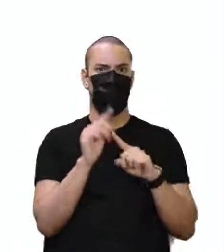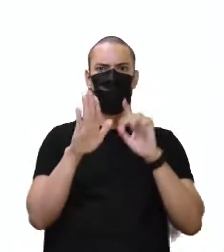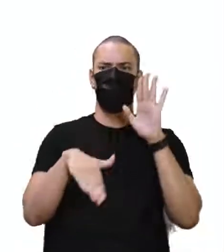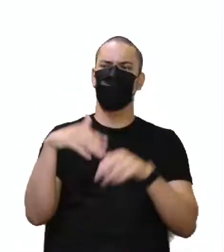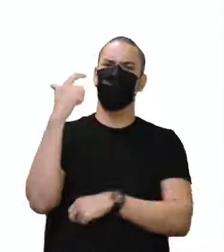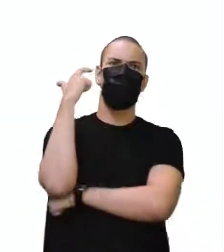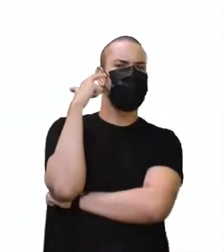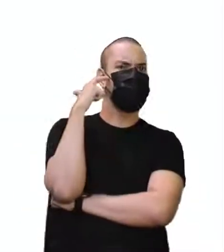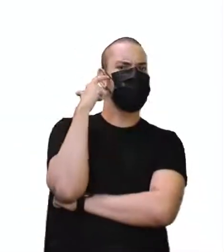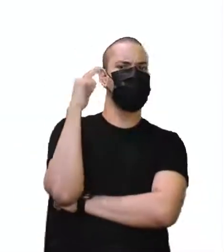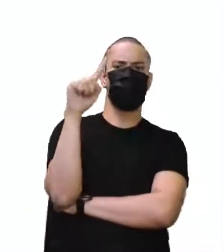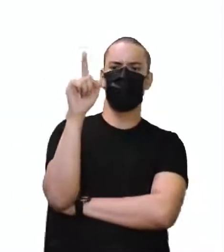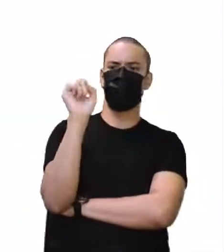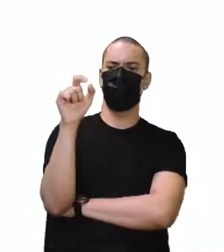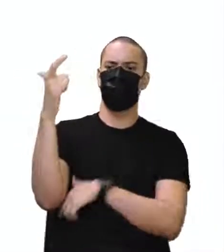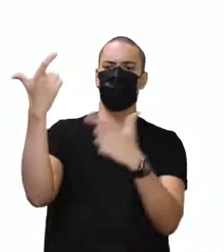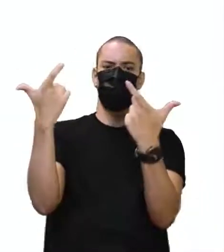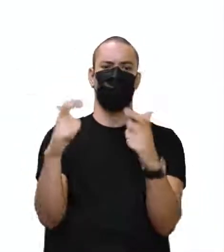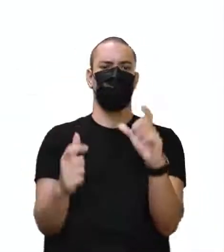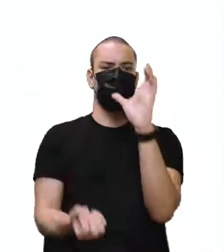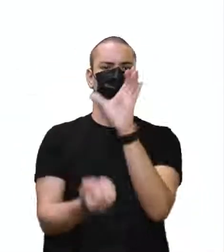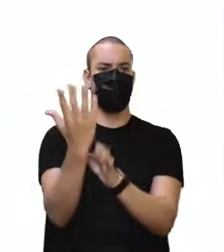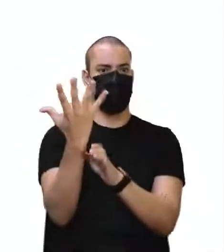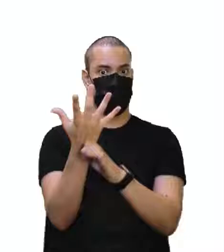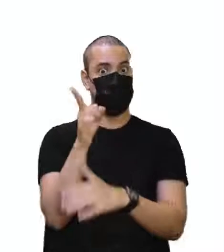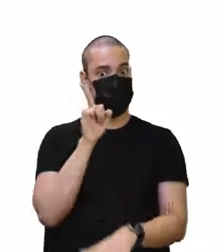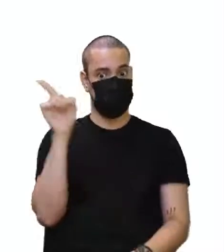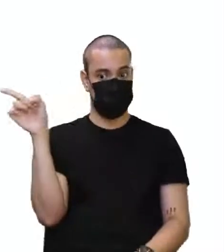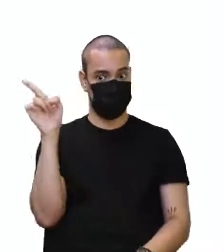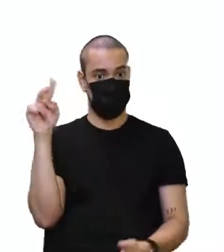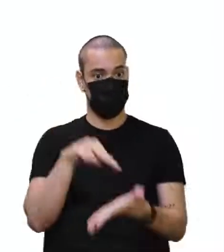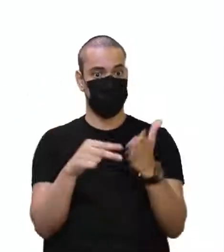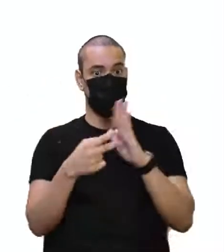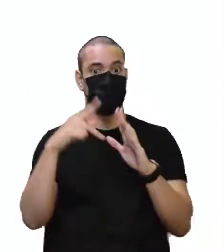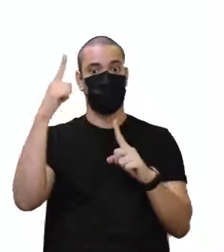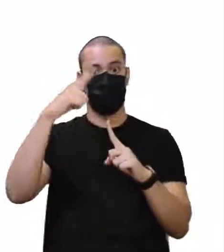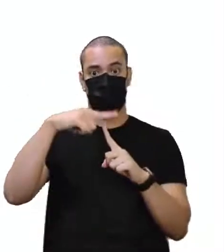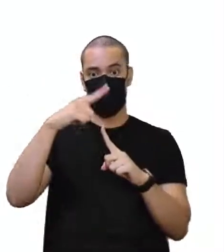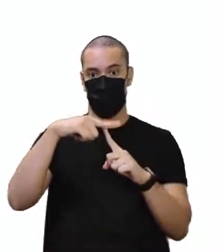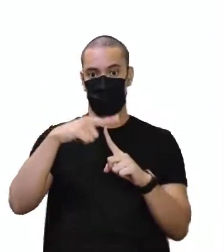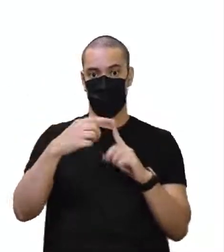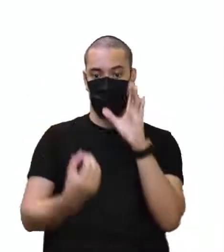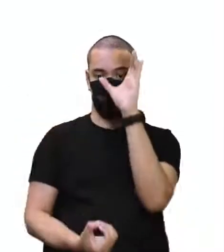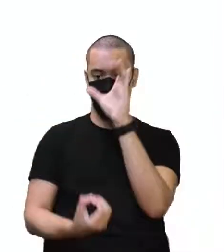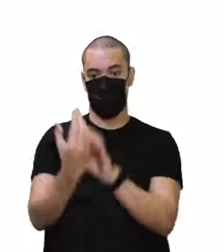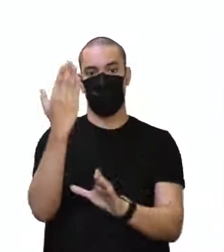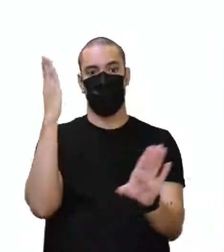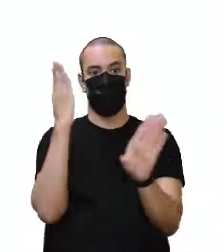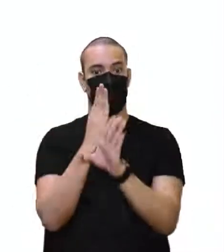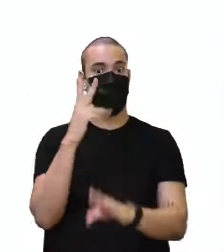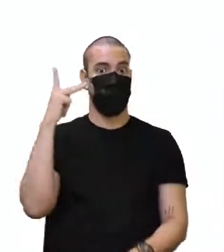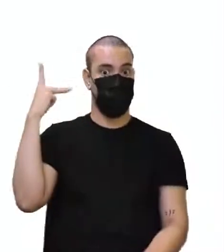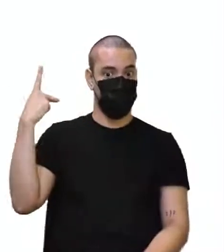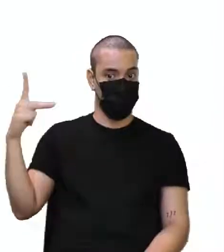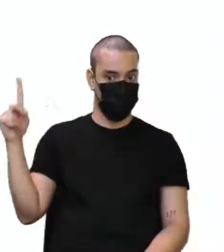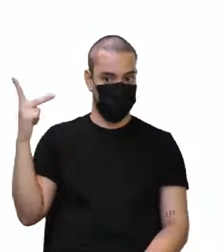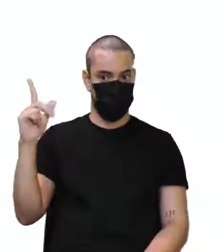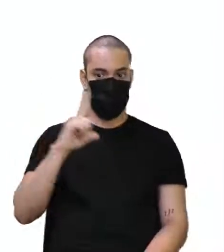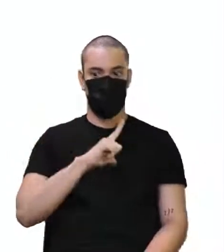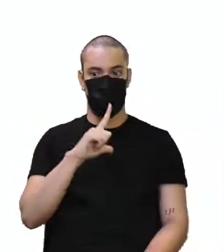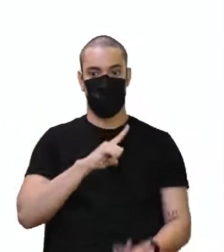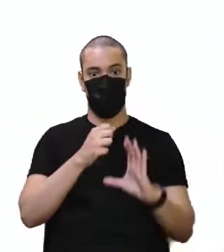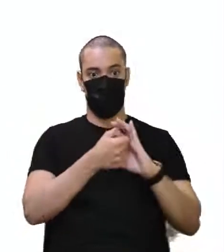olha, mas de onde que veio essa Da onde letra, que veio isso? Isso aí são os tipos de gametas gerados por esse indivíduo que tem